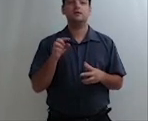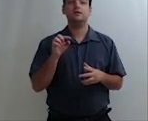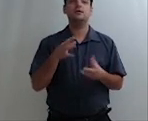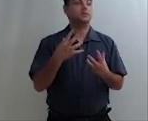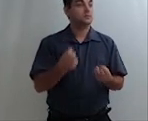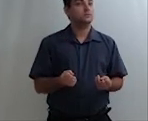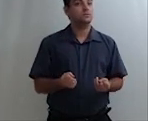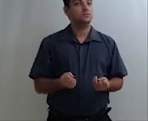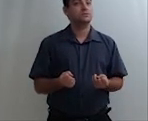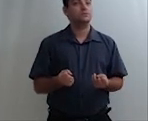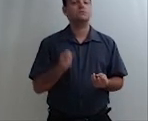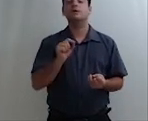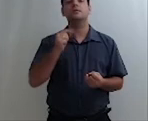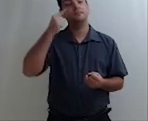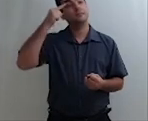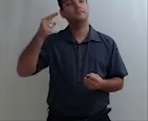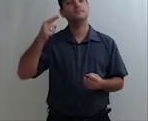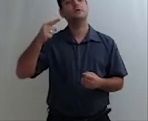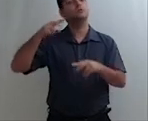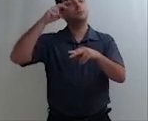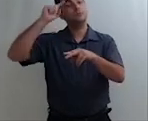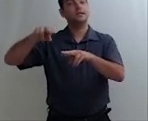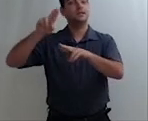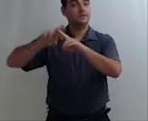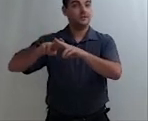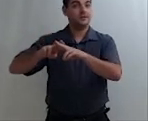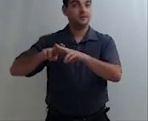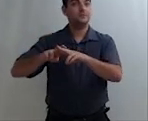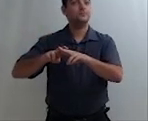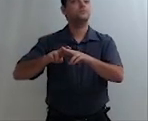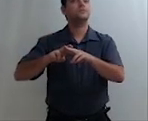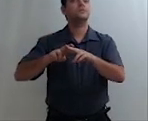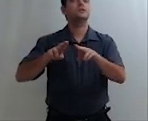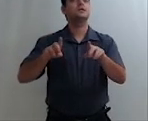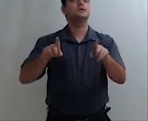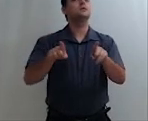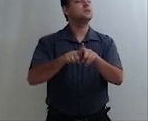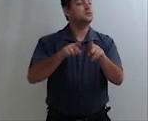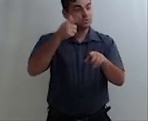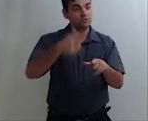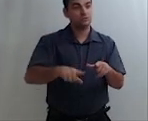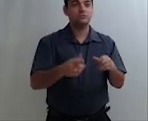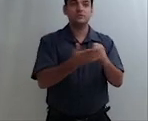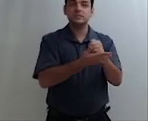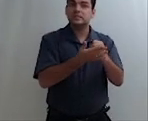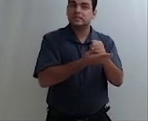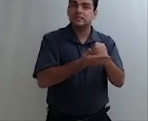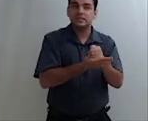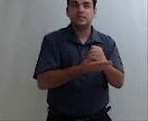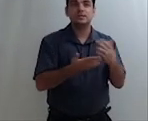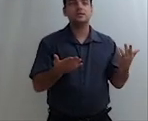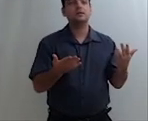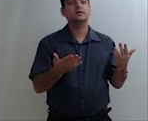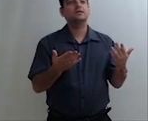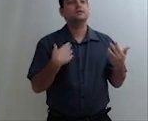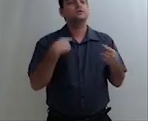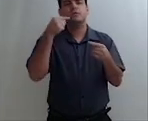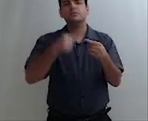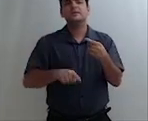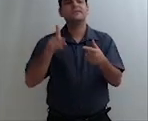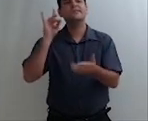prisão preventiva e fundamentou os argumentos de forma genérica e em Total descompasso com a